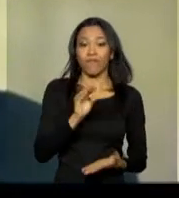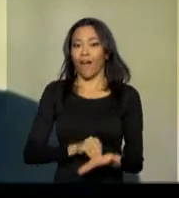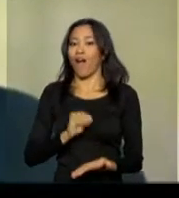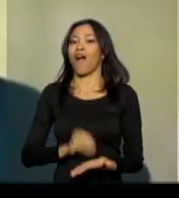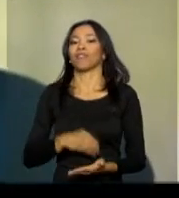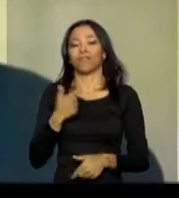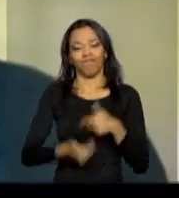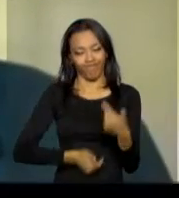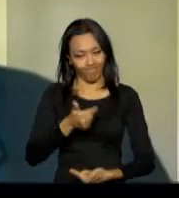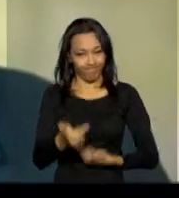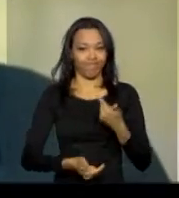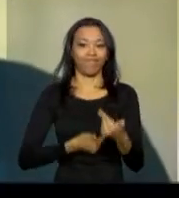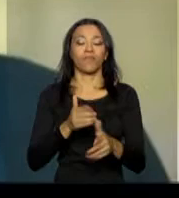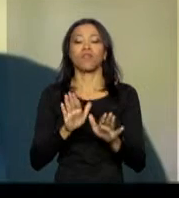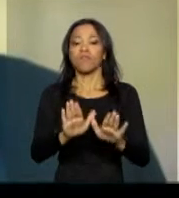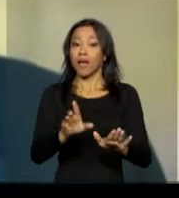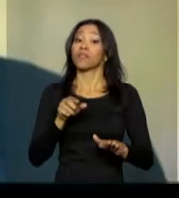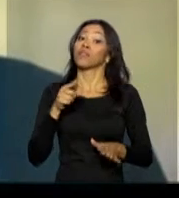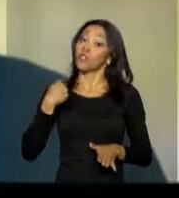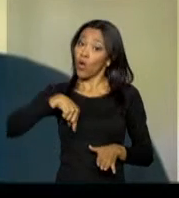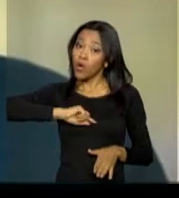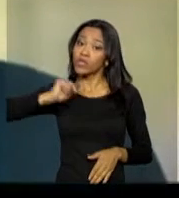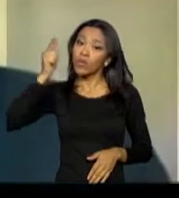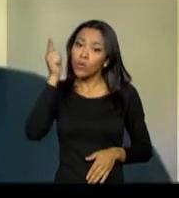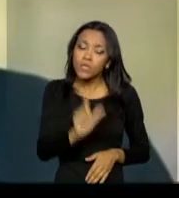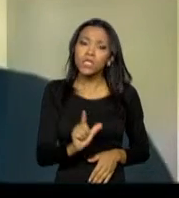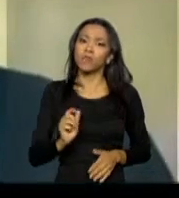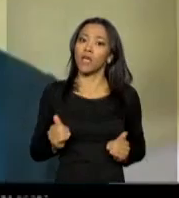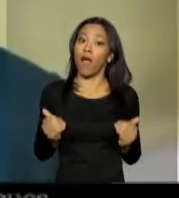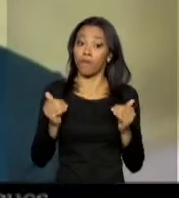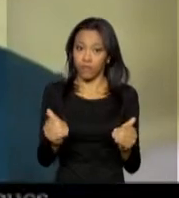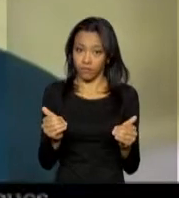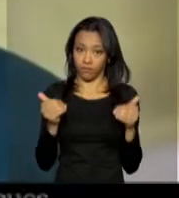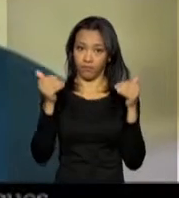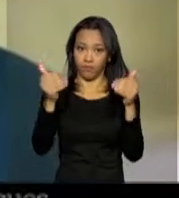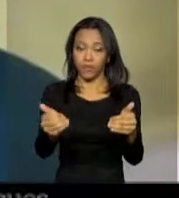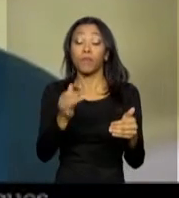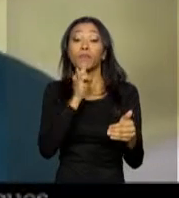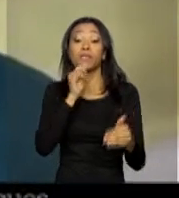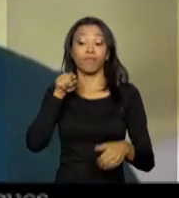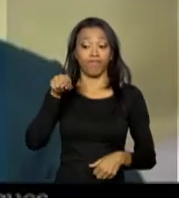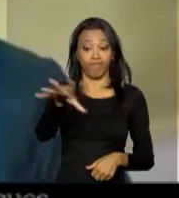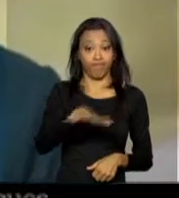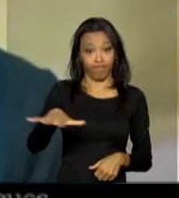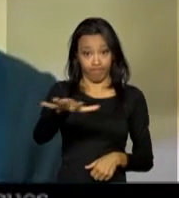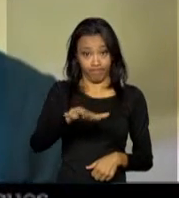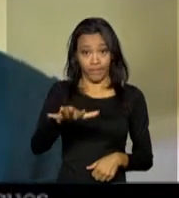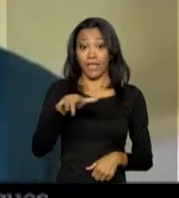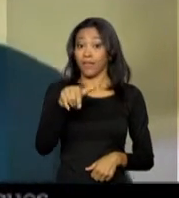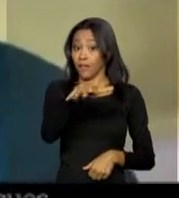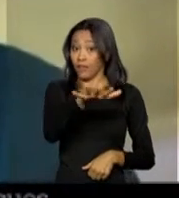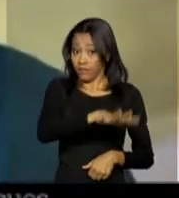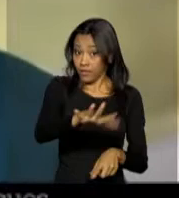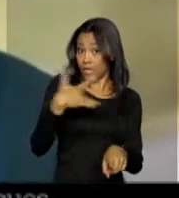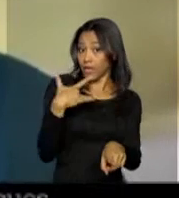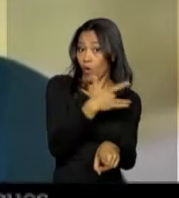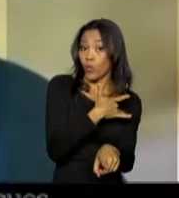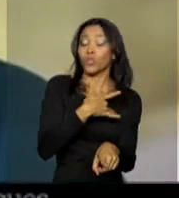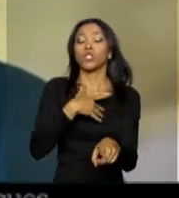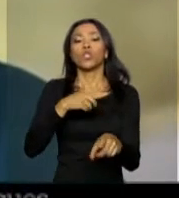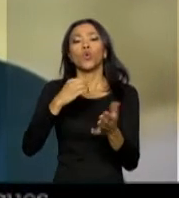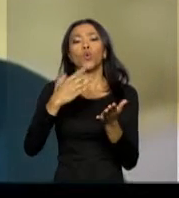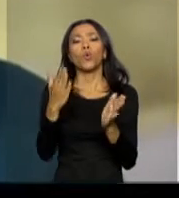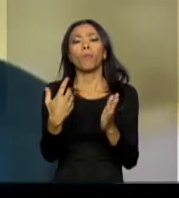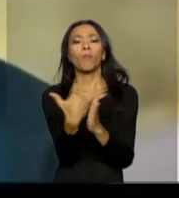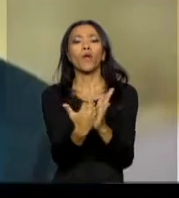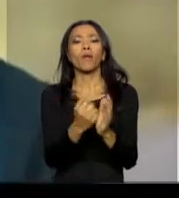a fazer, mas onde estamos conseguindo avanços. No caso da saúde, o Mais Médicos foi um dos